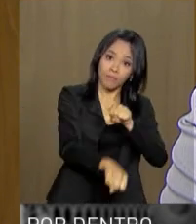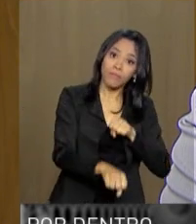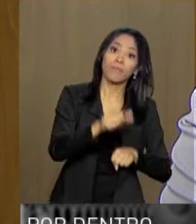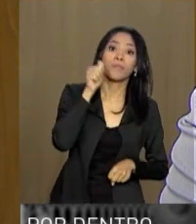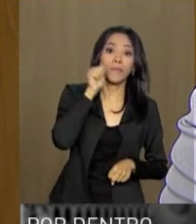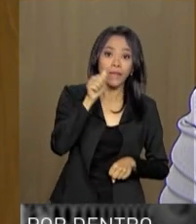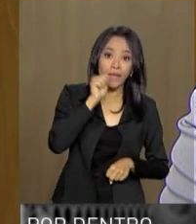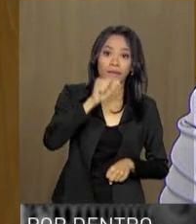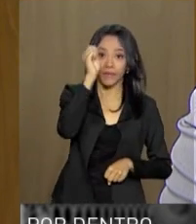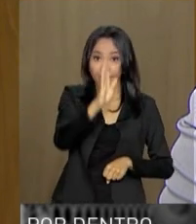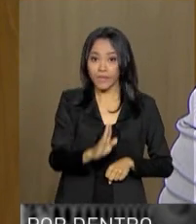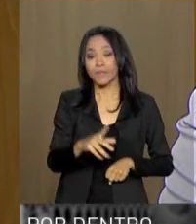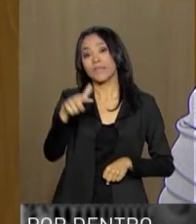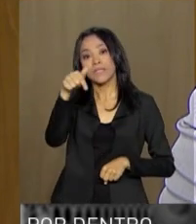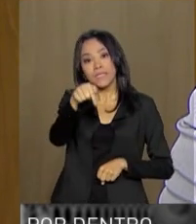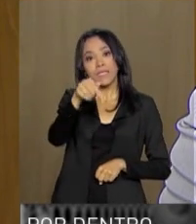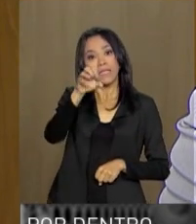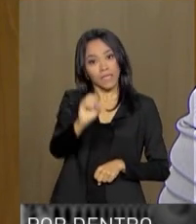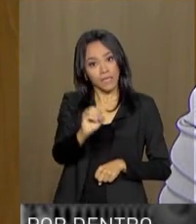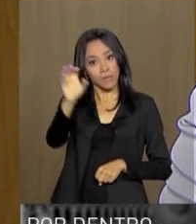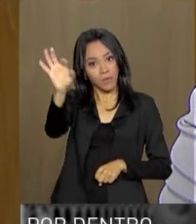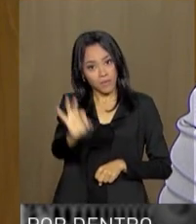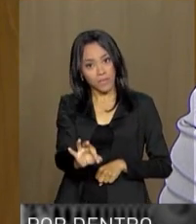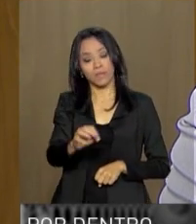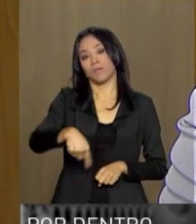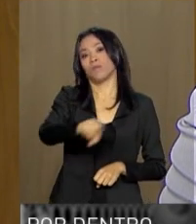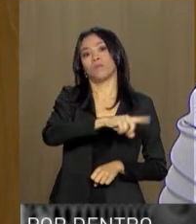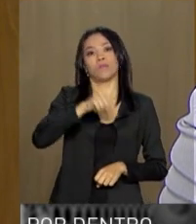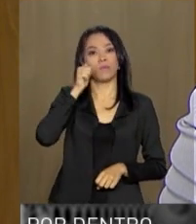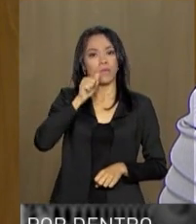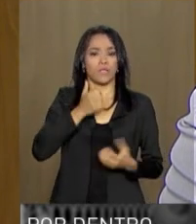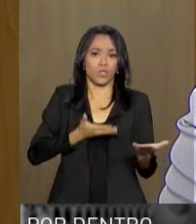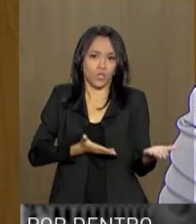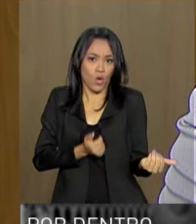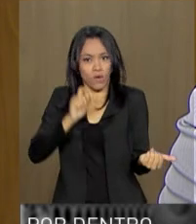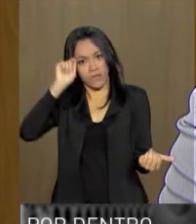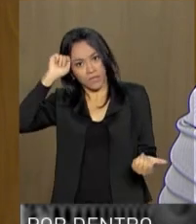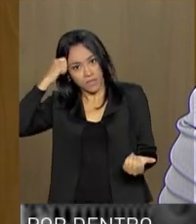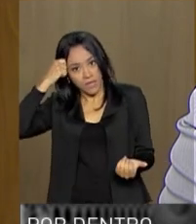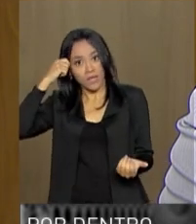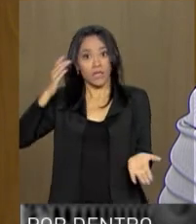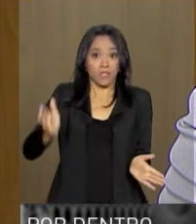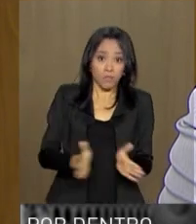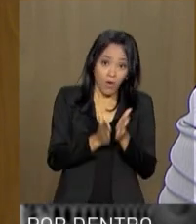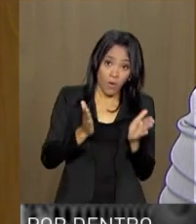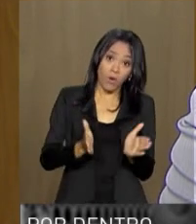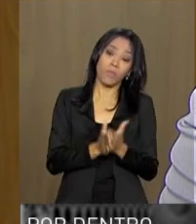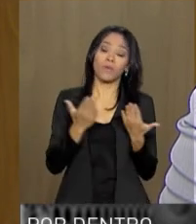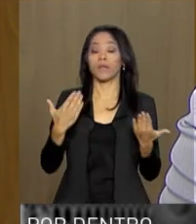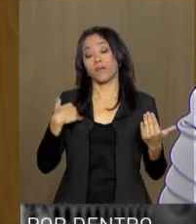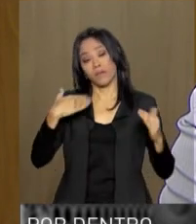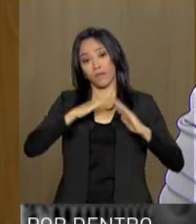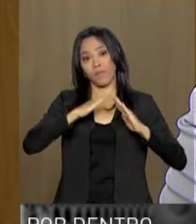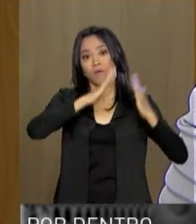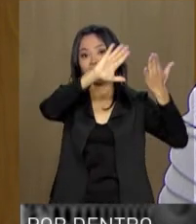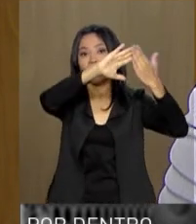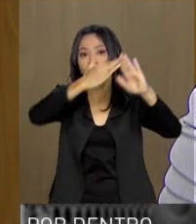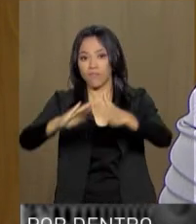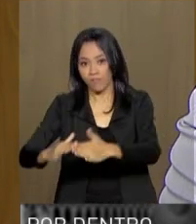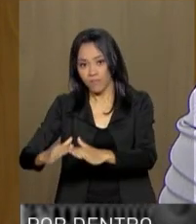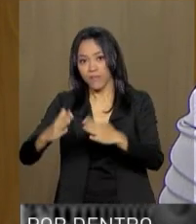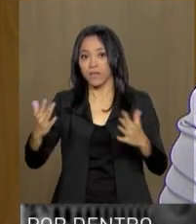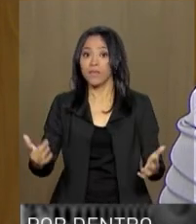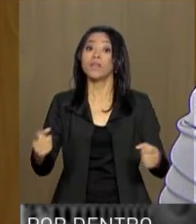no brasil 70% das suas vítimas são de mulheres jovens negras pobres que moram na periferia ea